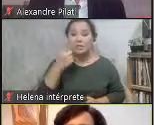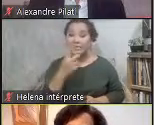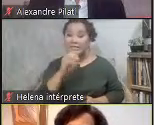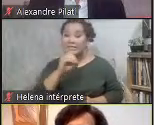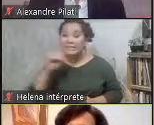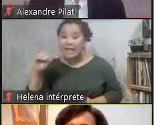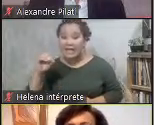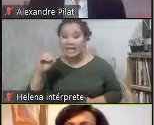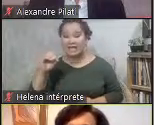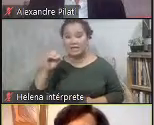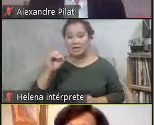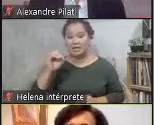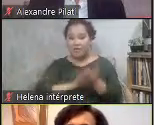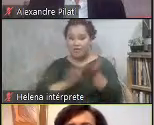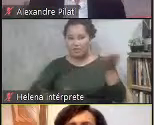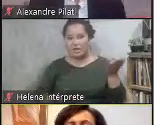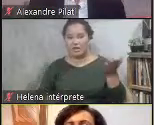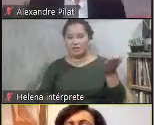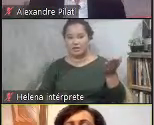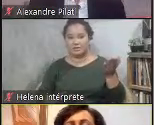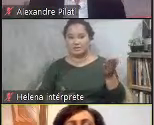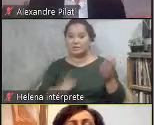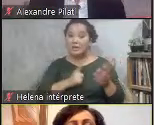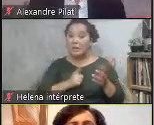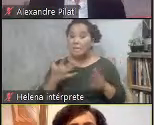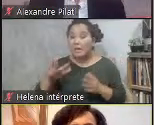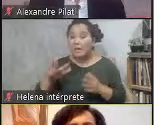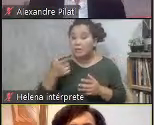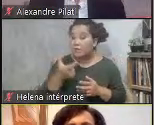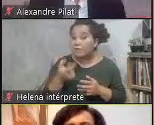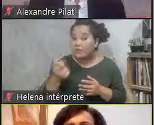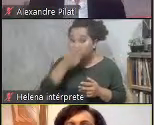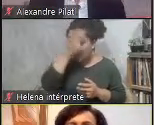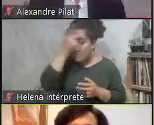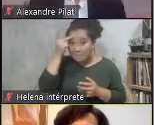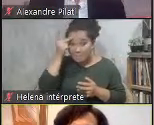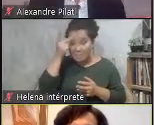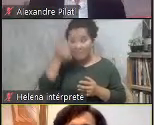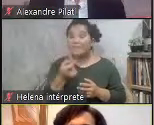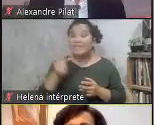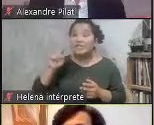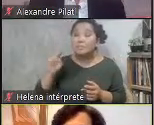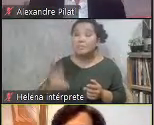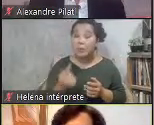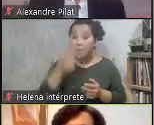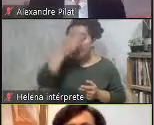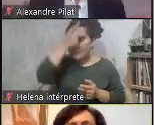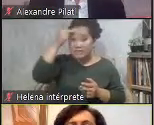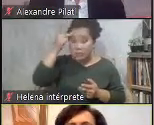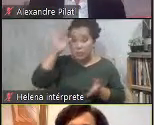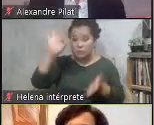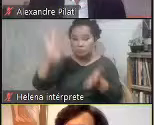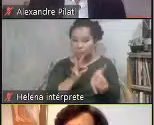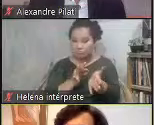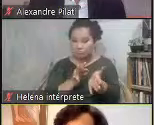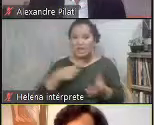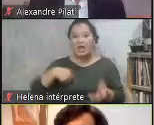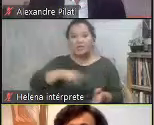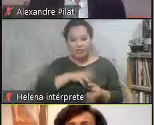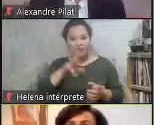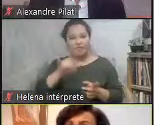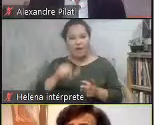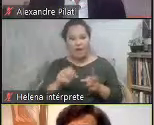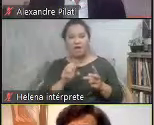mil inscritos. Em 5 canais do YouTube, estamos transmitindo e estaremos transmitindo as nossas